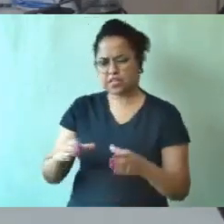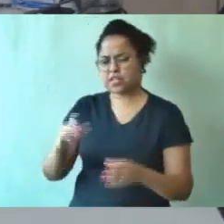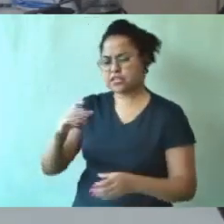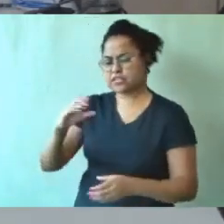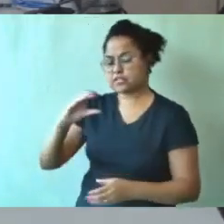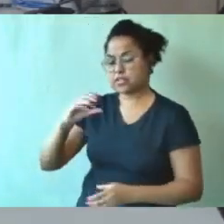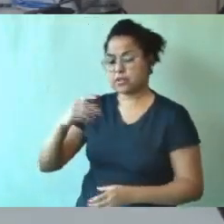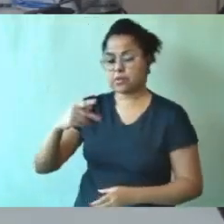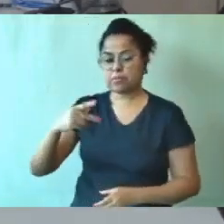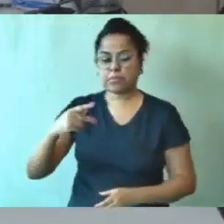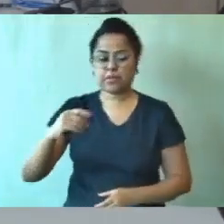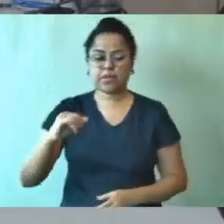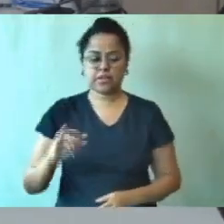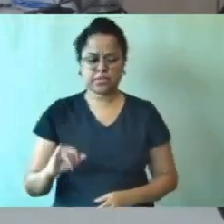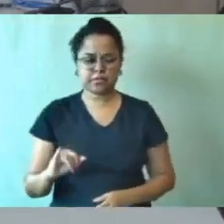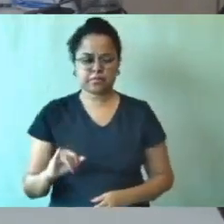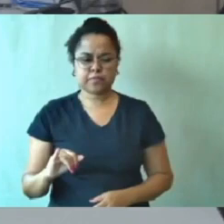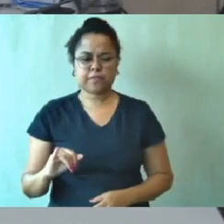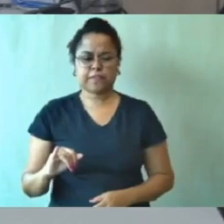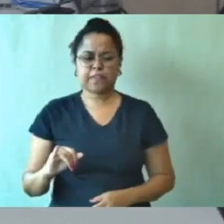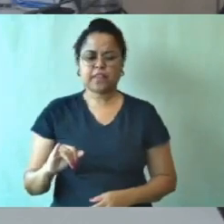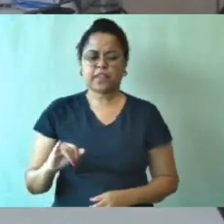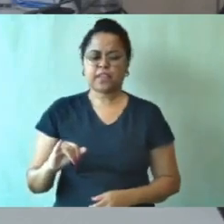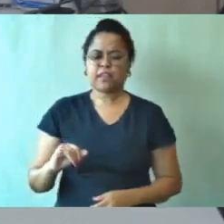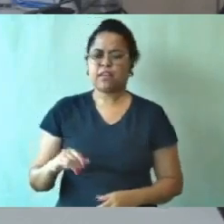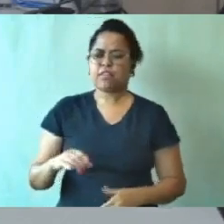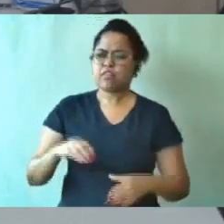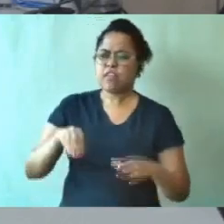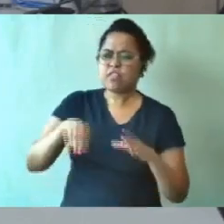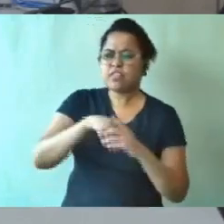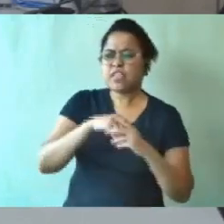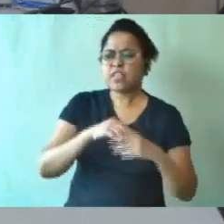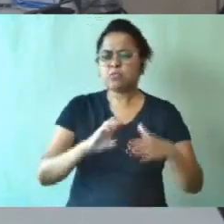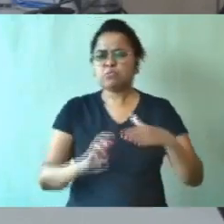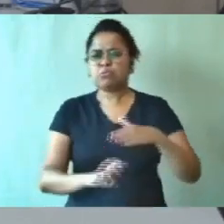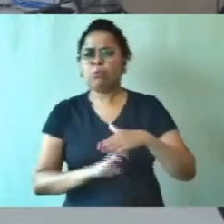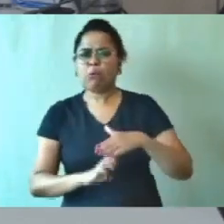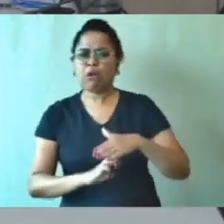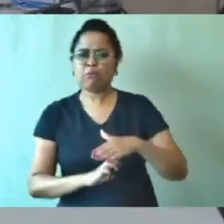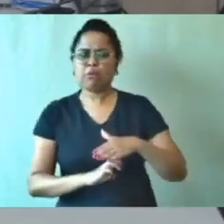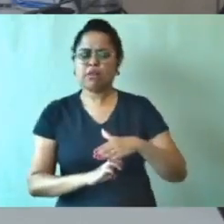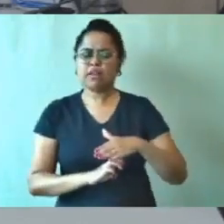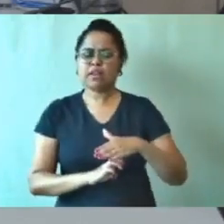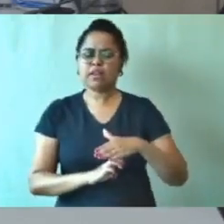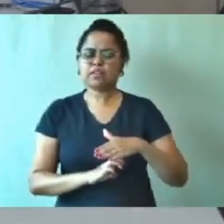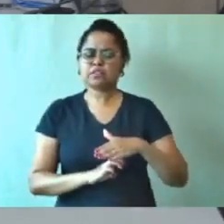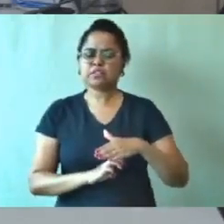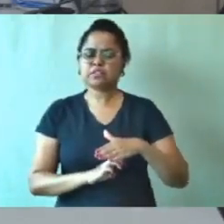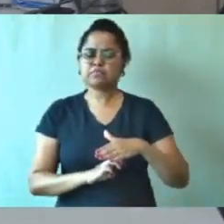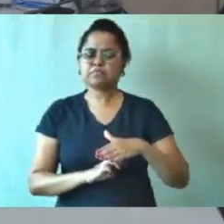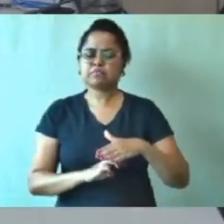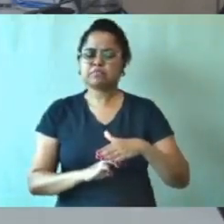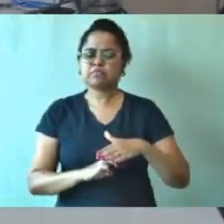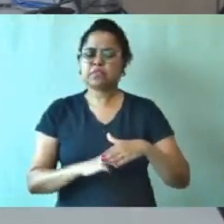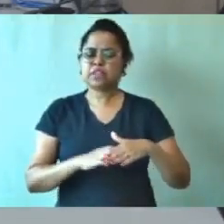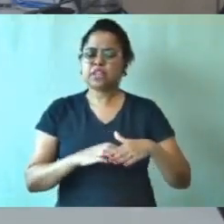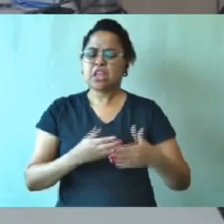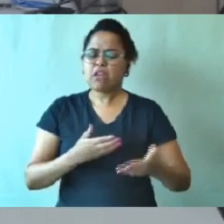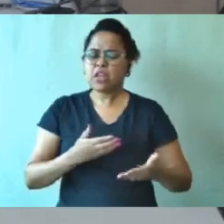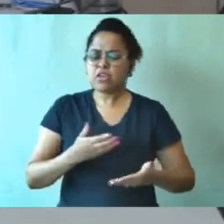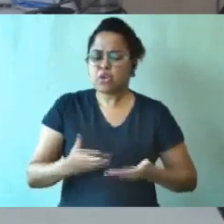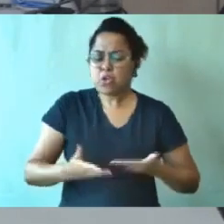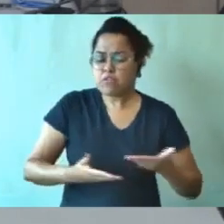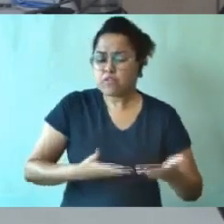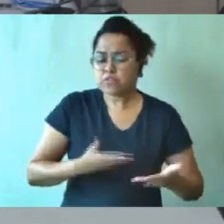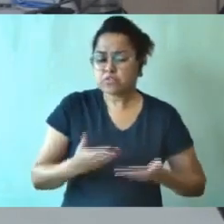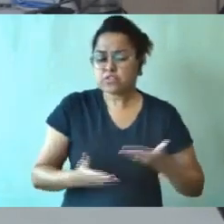né, foi colocada em jogo dentro de uma empresa que opera um transporte muito importante aqui na cidade de Belo Horizonte.